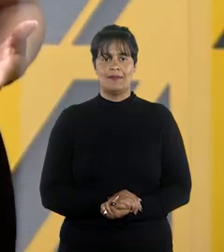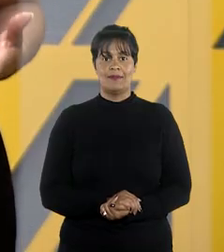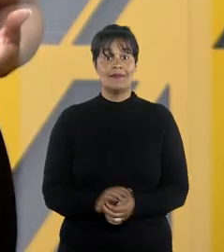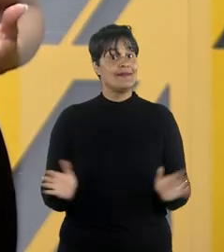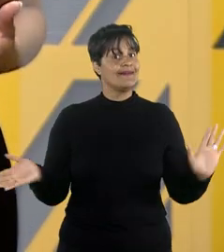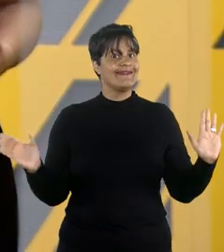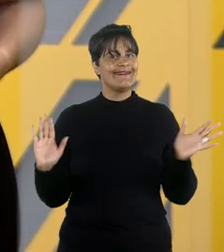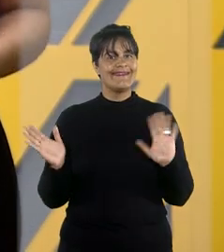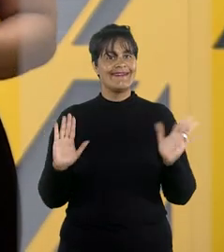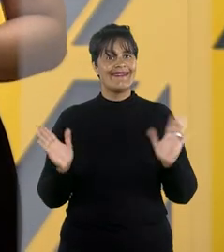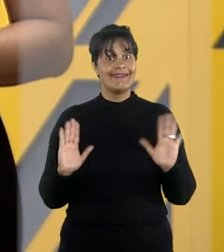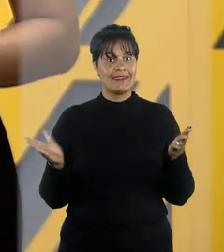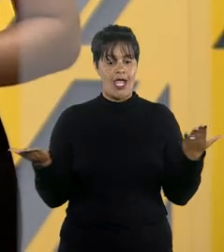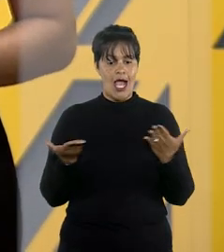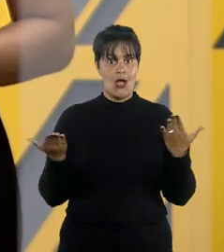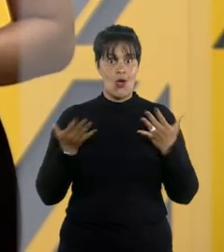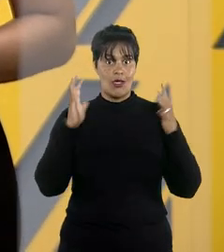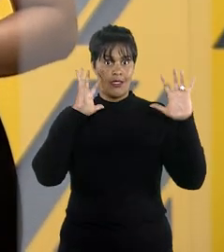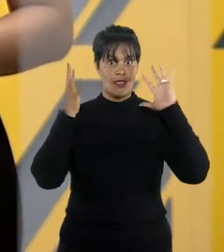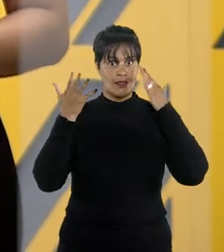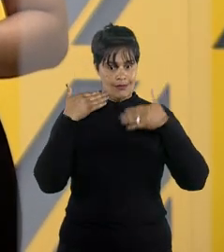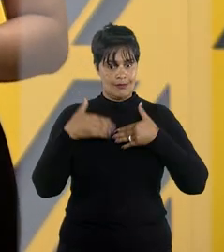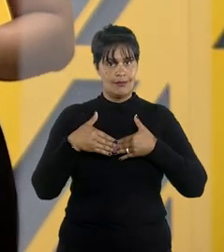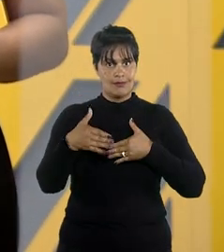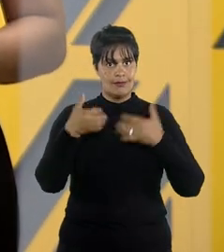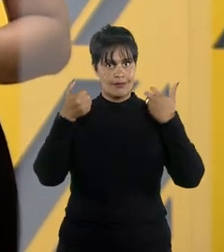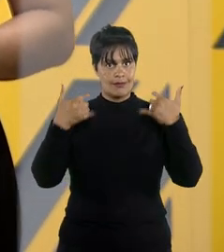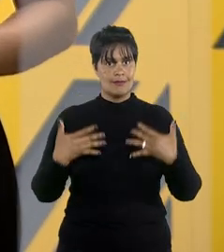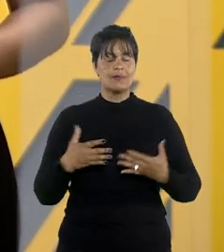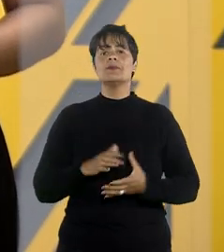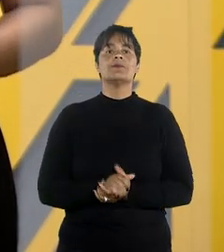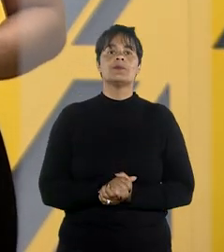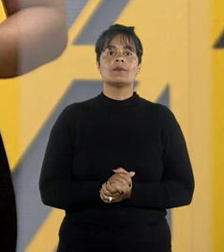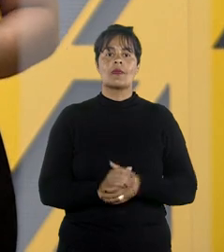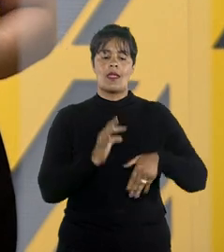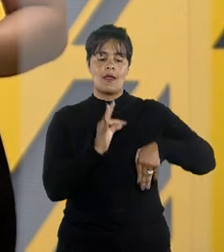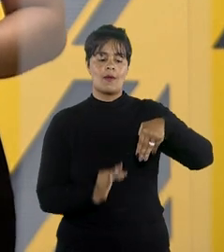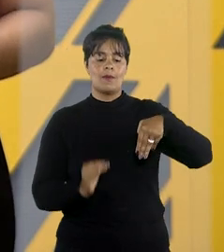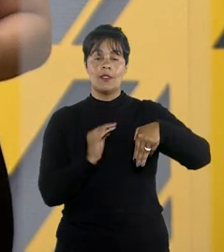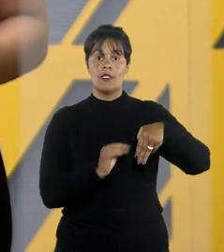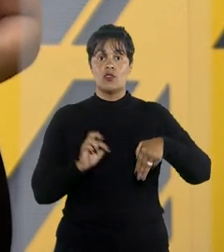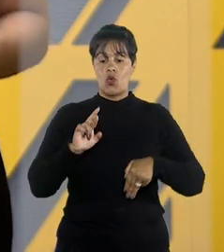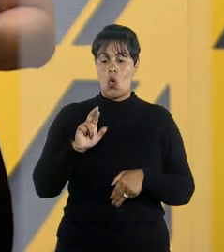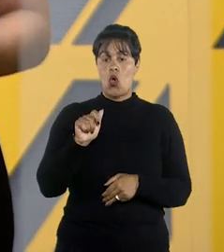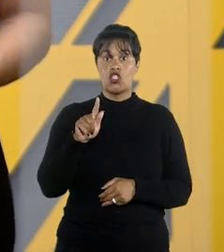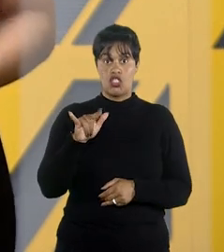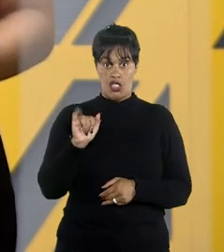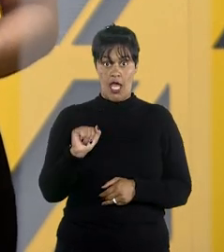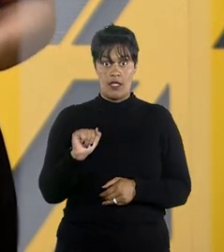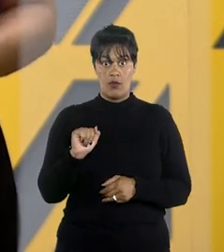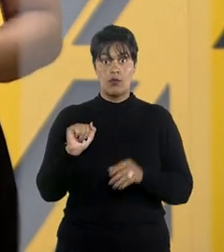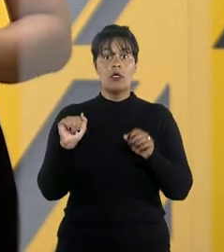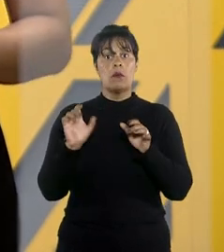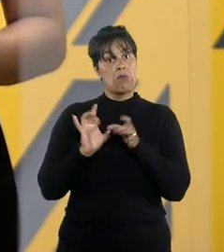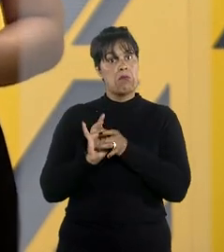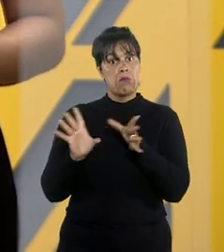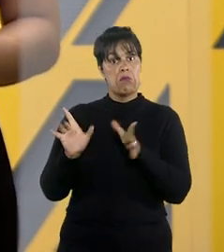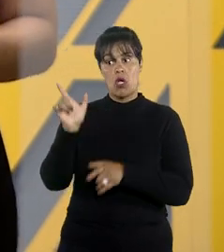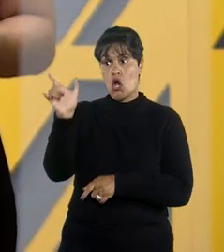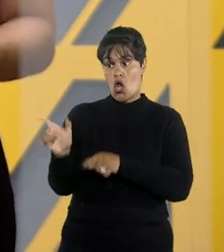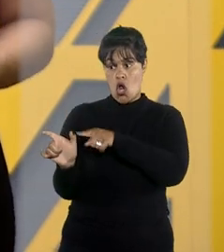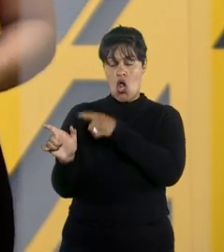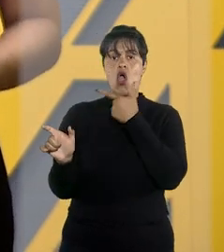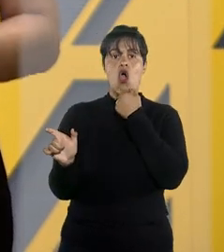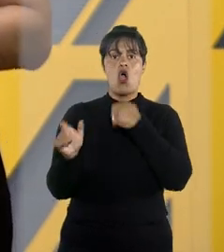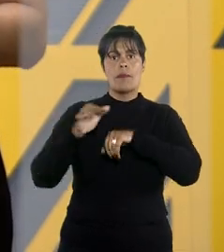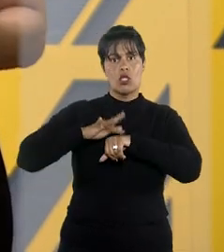Olá, conheça algumas das recentes decisões do STJ. O ministro Rogério Schietti Cruz autorizou que um homem diagnosticado